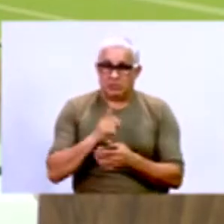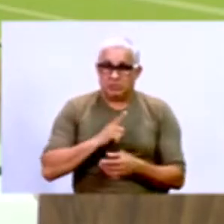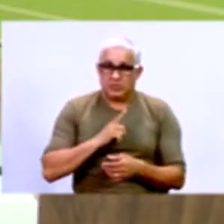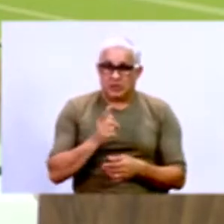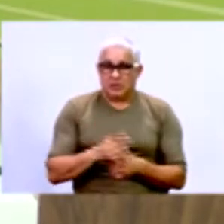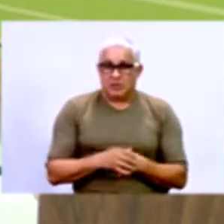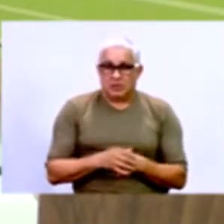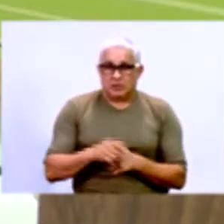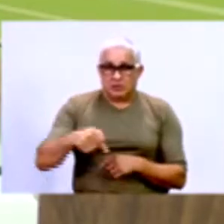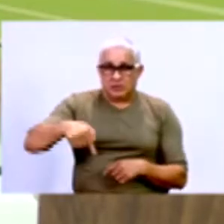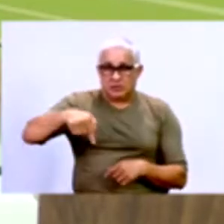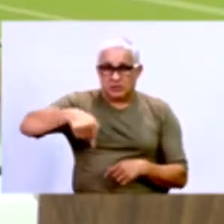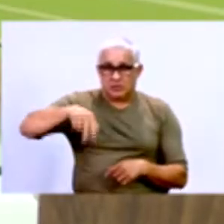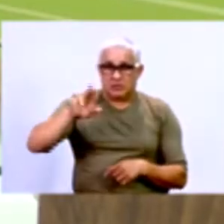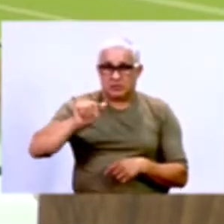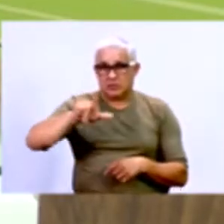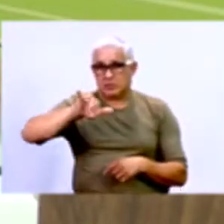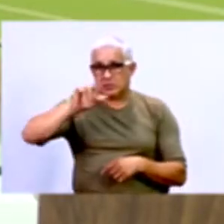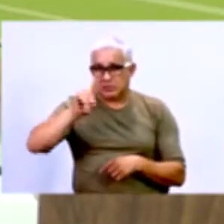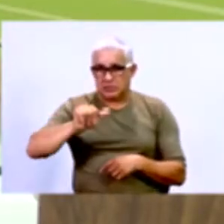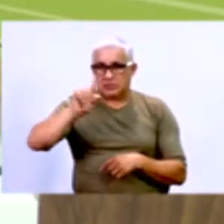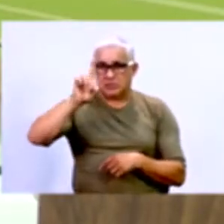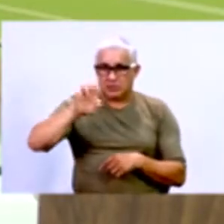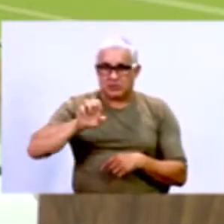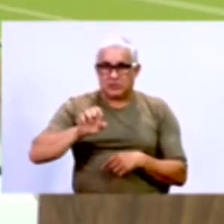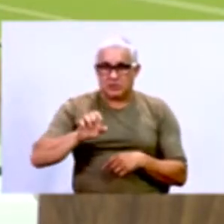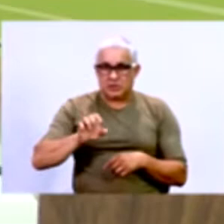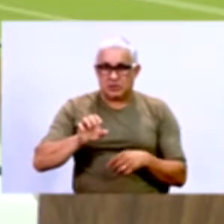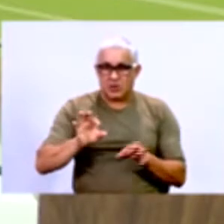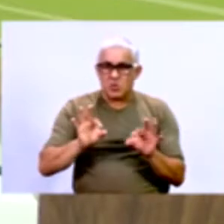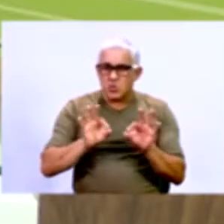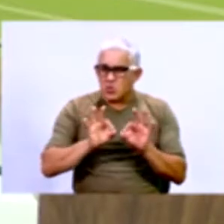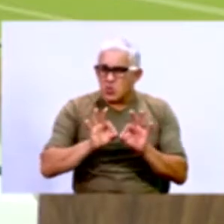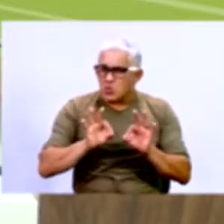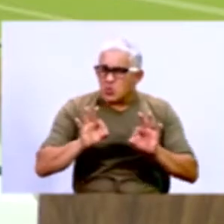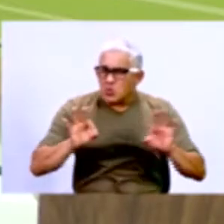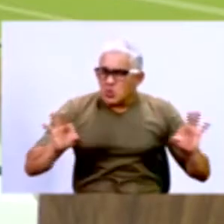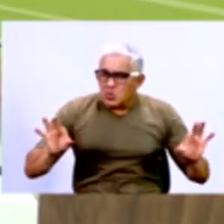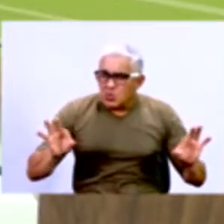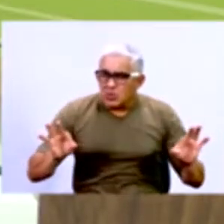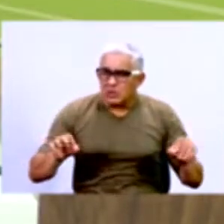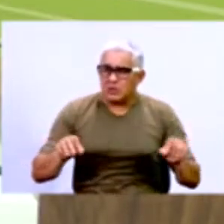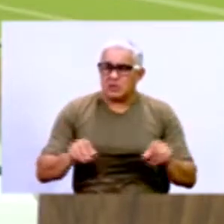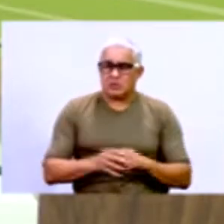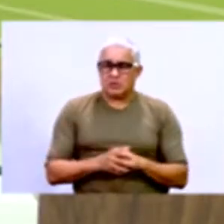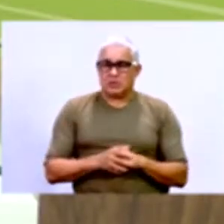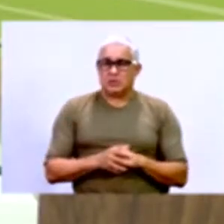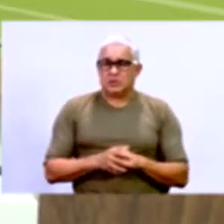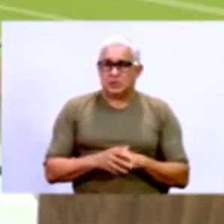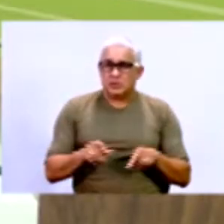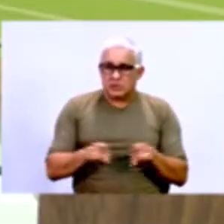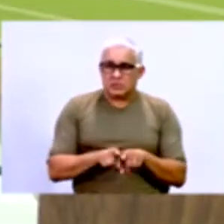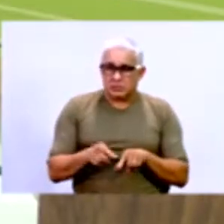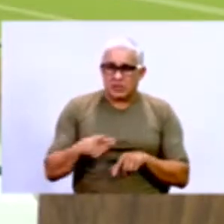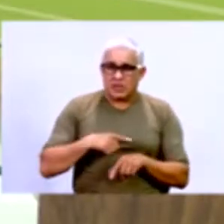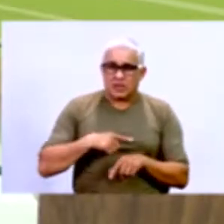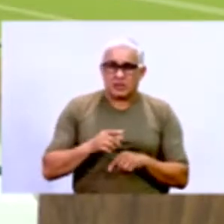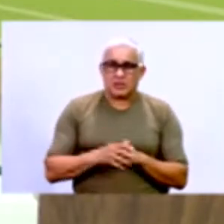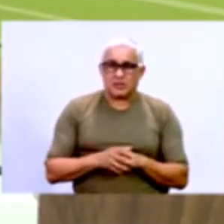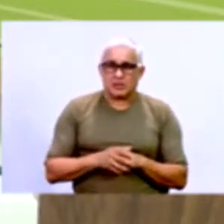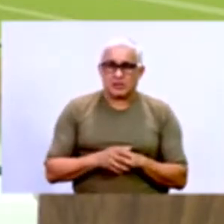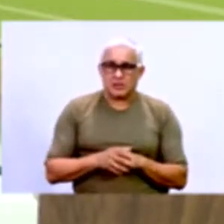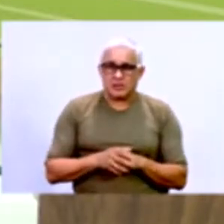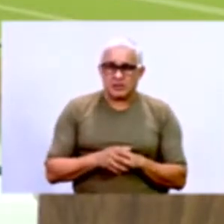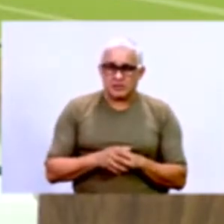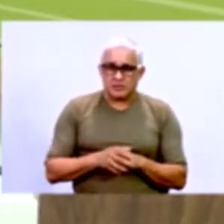tem uma qualidade mais refinada, uma qualidade mais apurada, ele vai ter uma dimensão